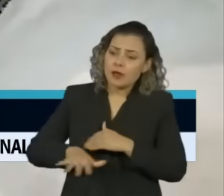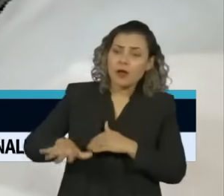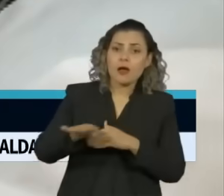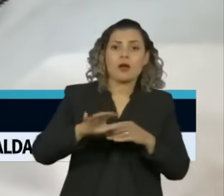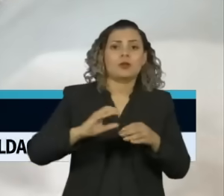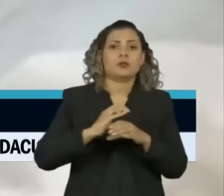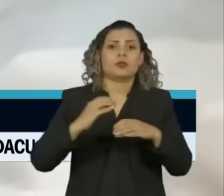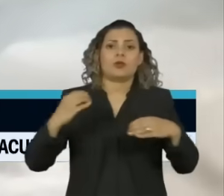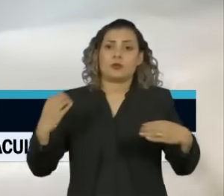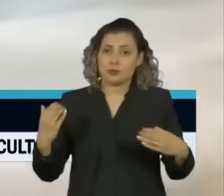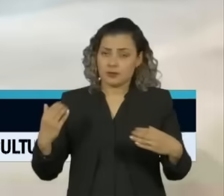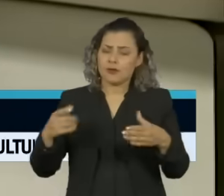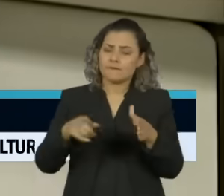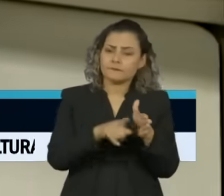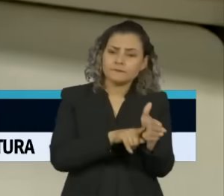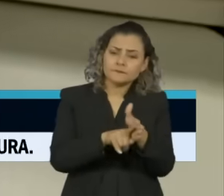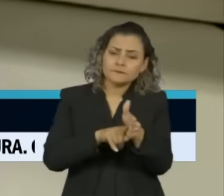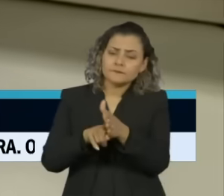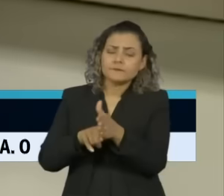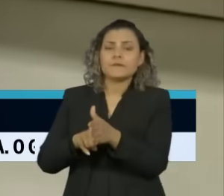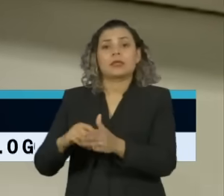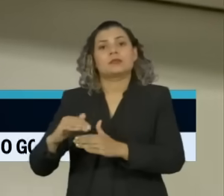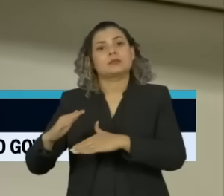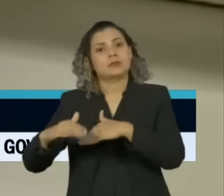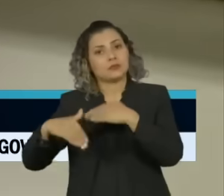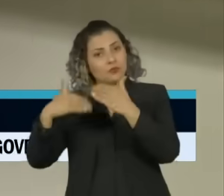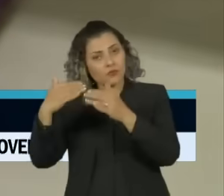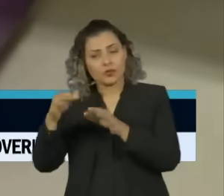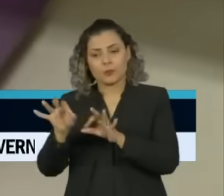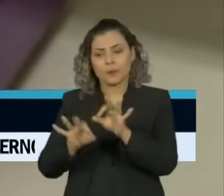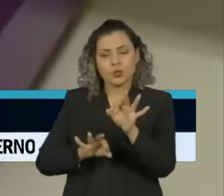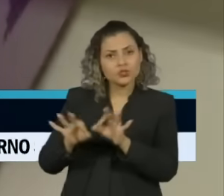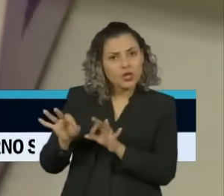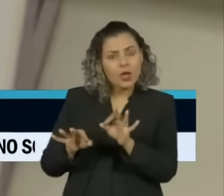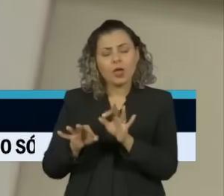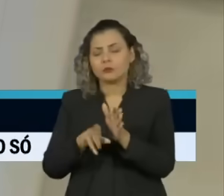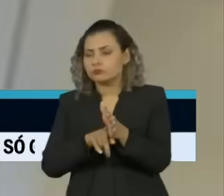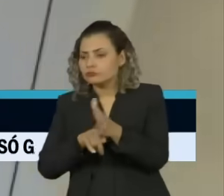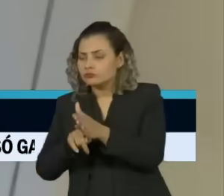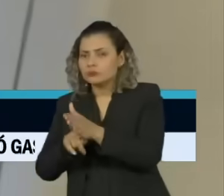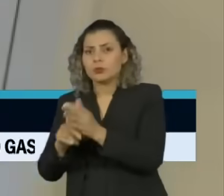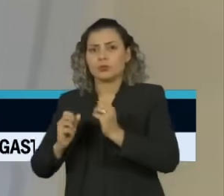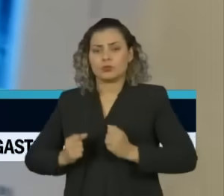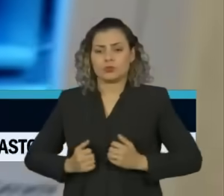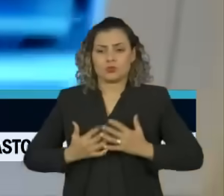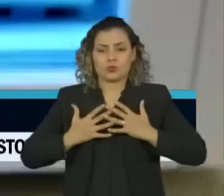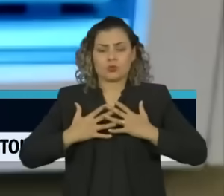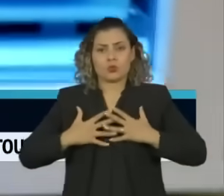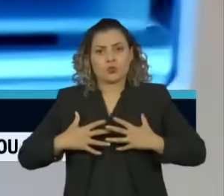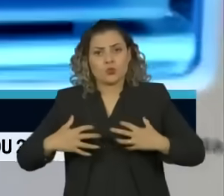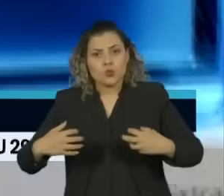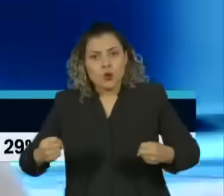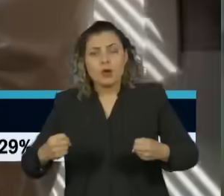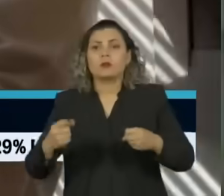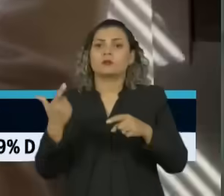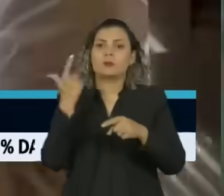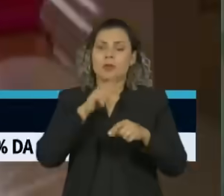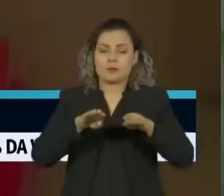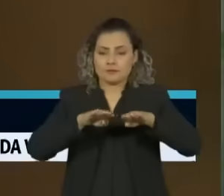por exemplo, desenvolvendo protótipos para desinfecção de superfícies